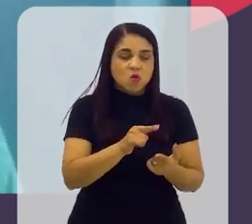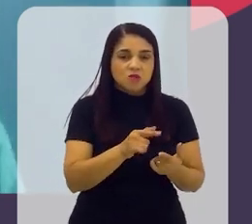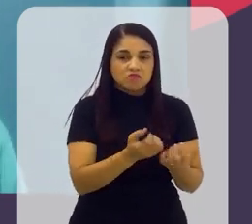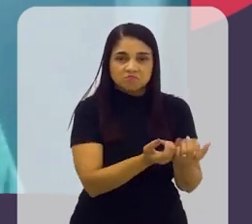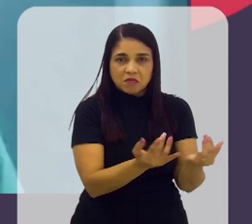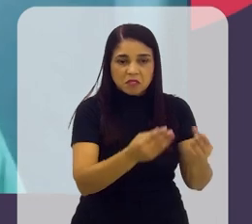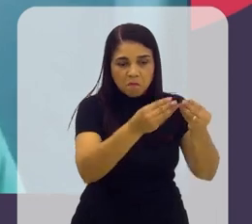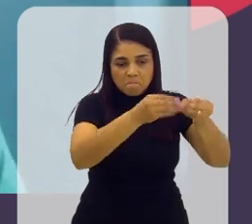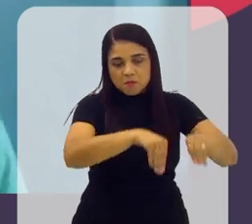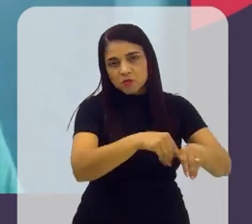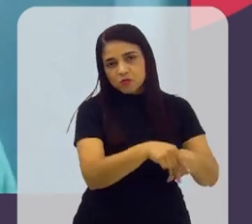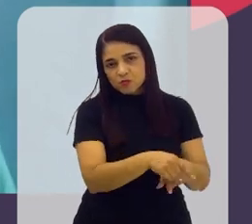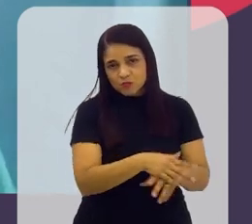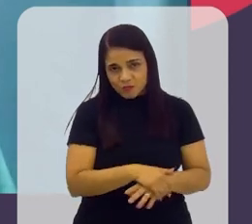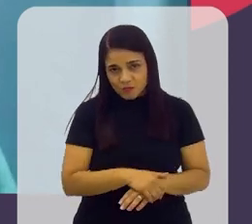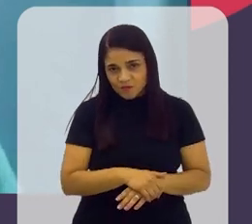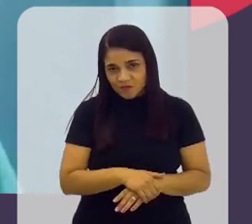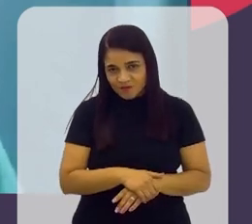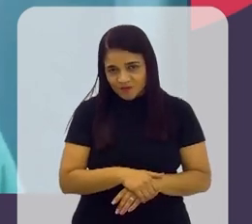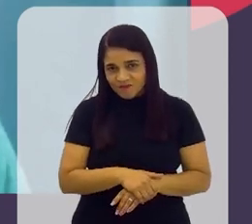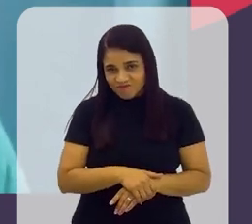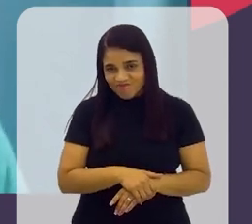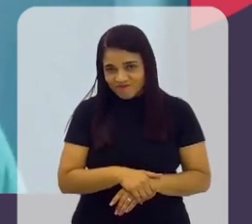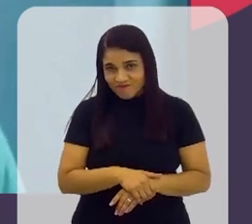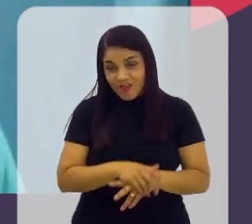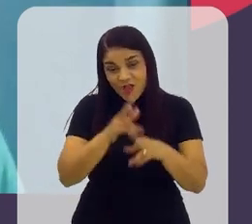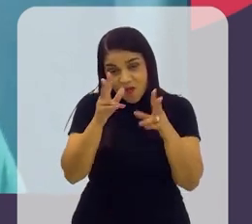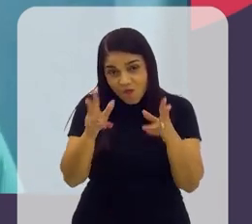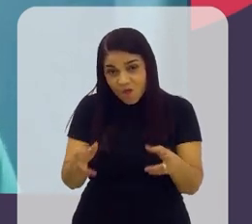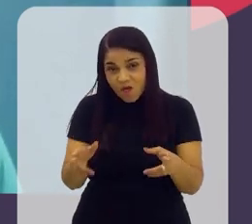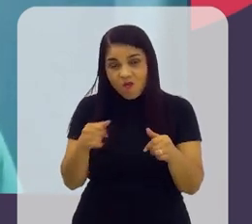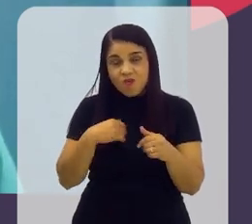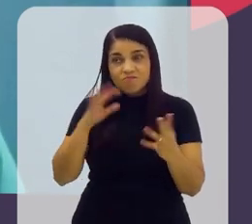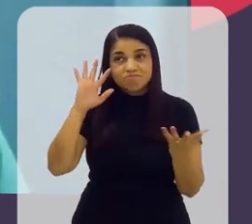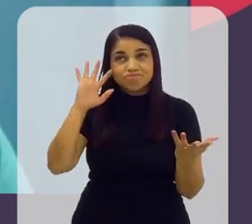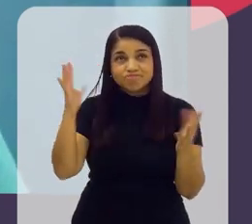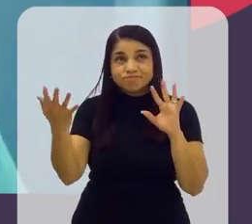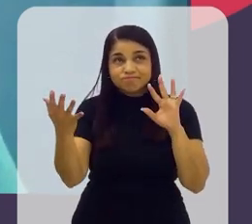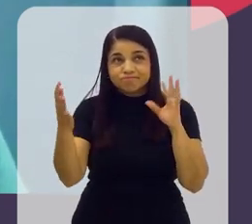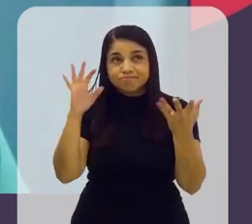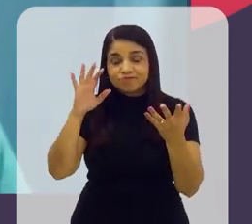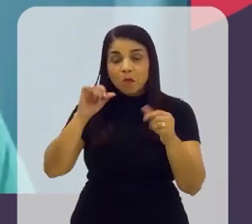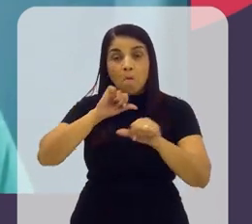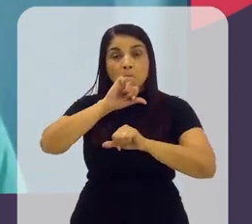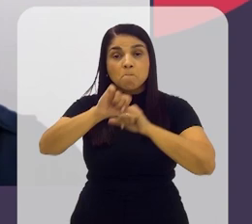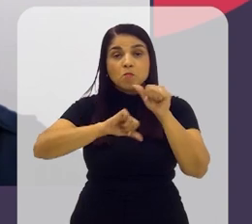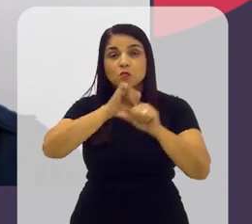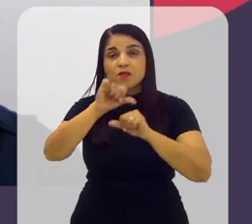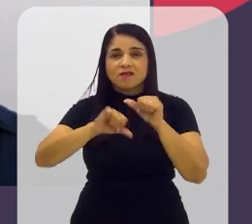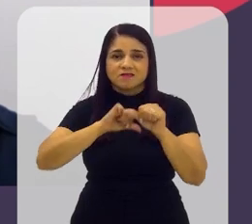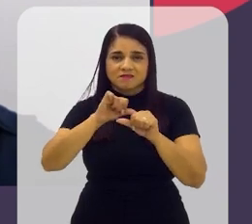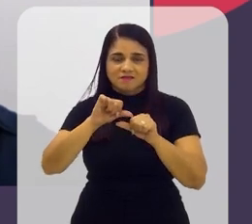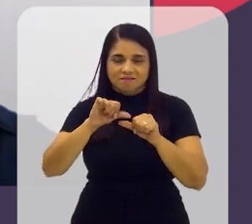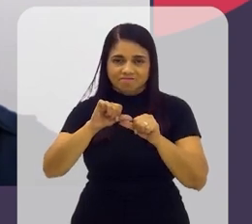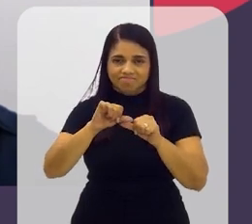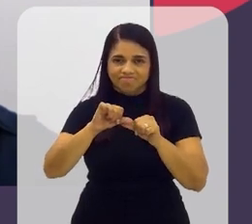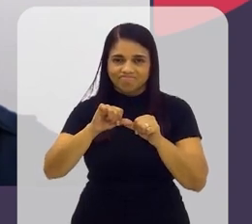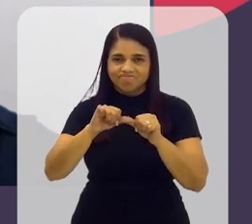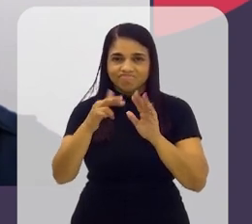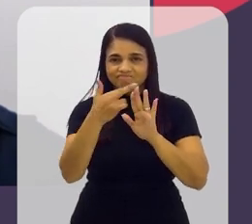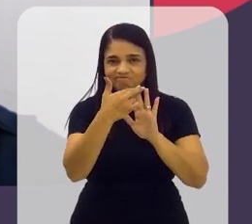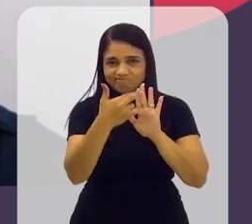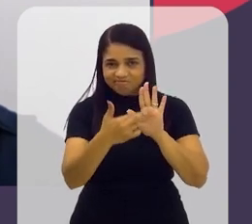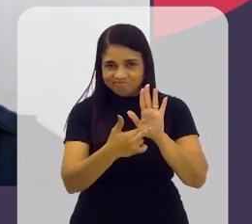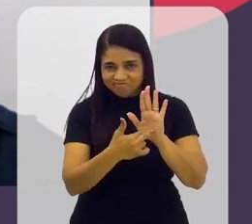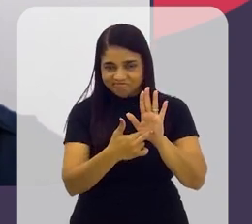estavam jogando no meio do caminho. É exatamente isso. As mudanças climáticas impõem uma mudança de regras. E essa mudança